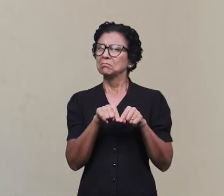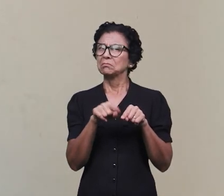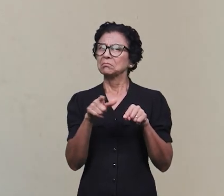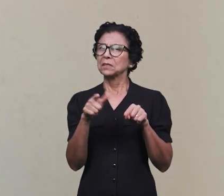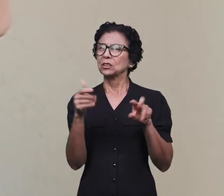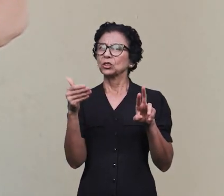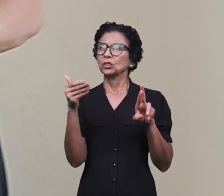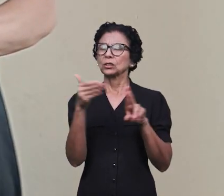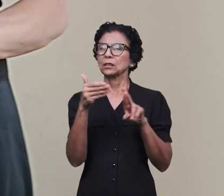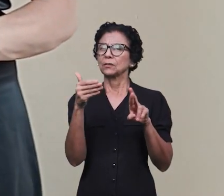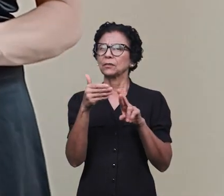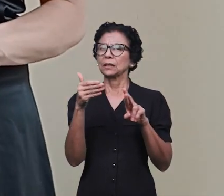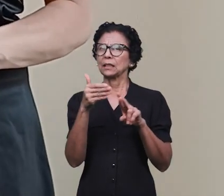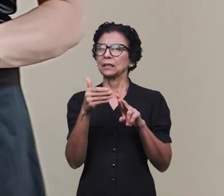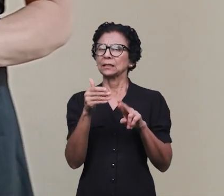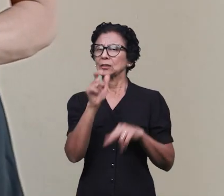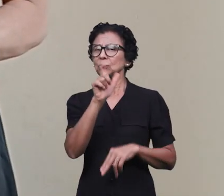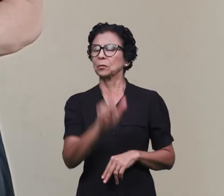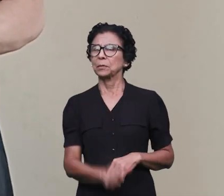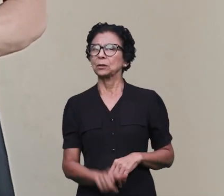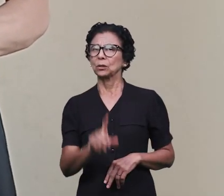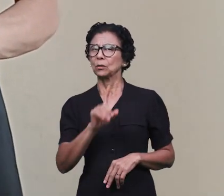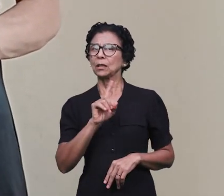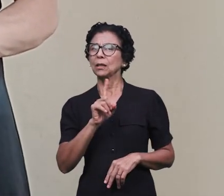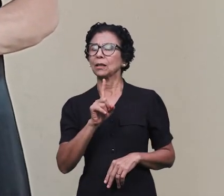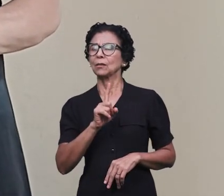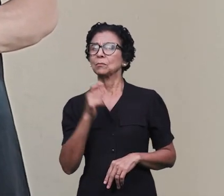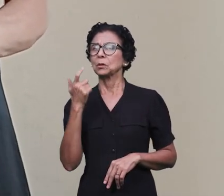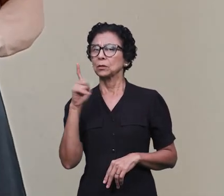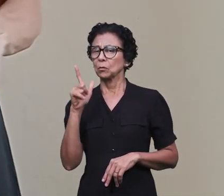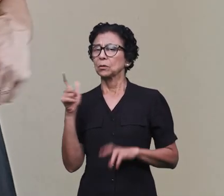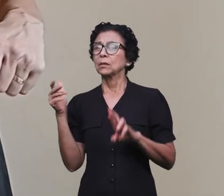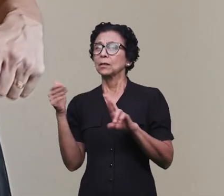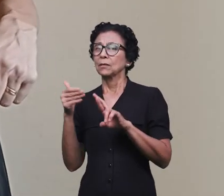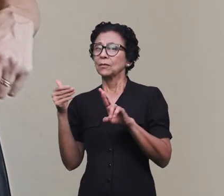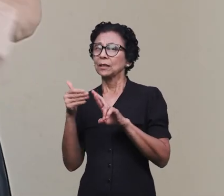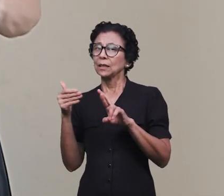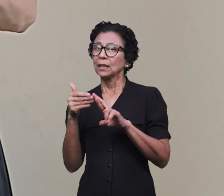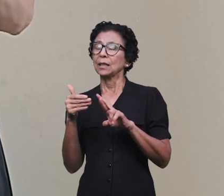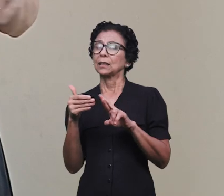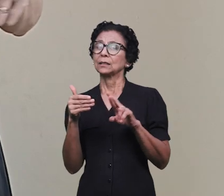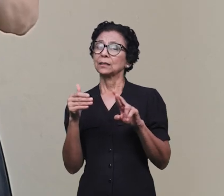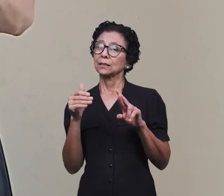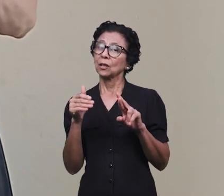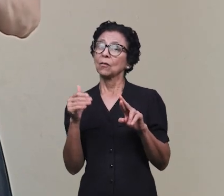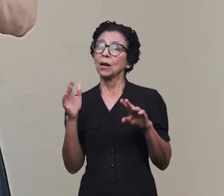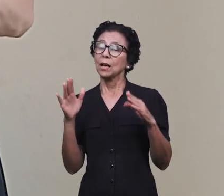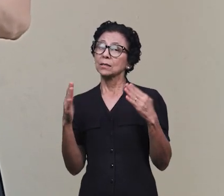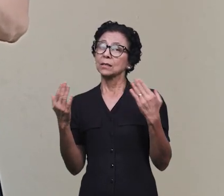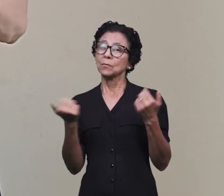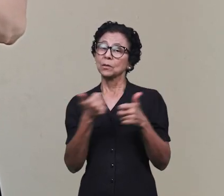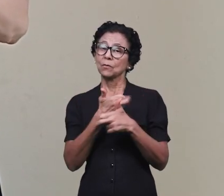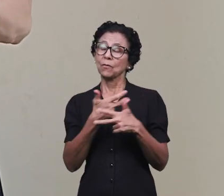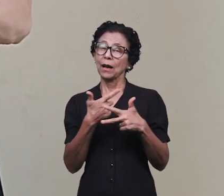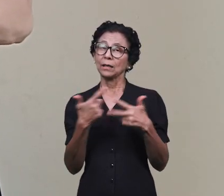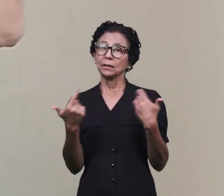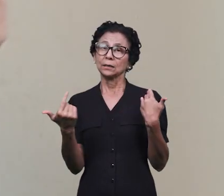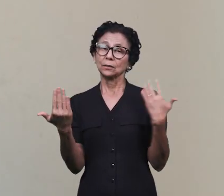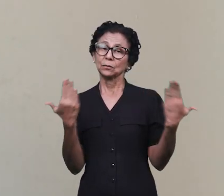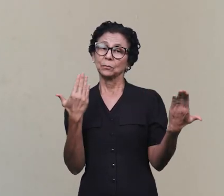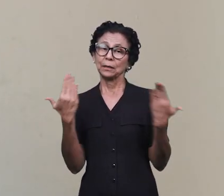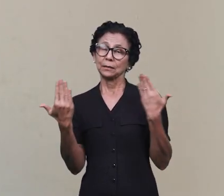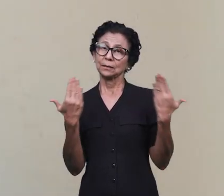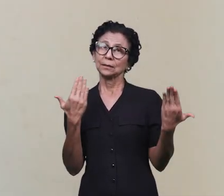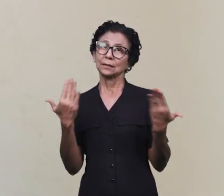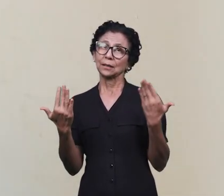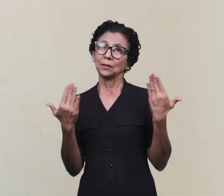Por exemplo, no autismo, eles têm uma dificuldade maior em fazer essa associação com coisas abstratas.